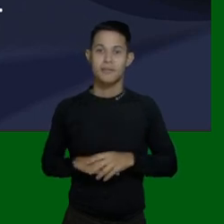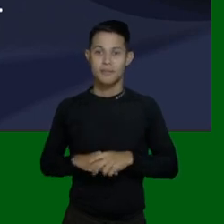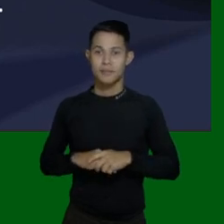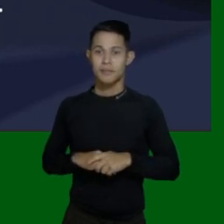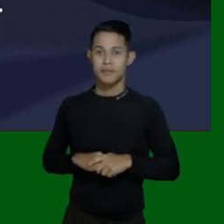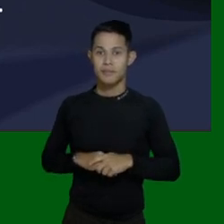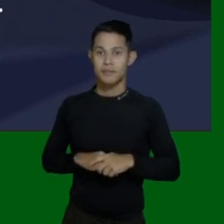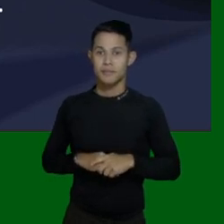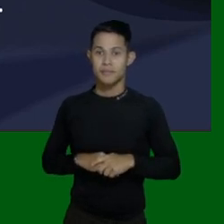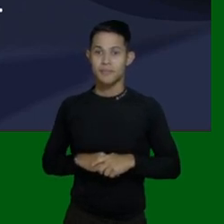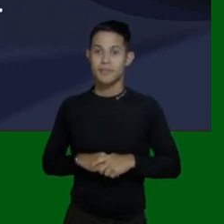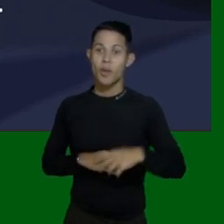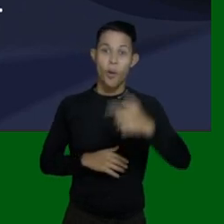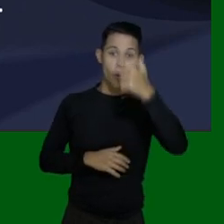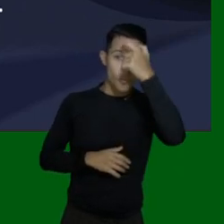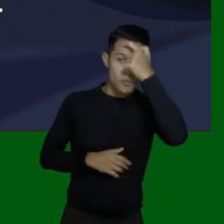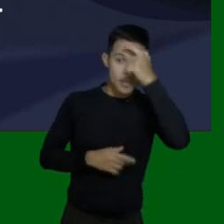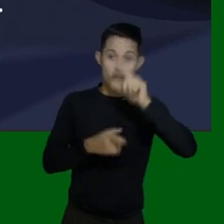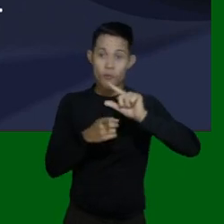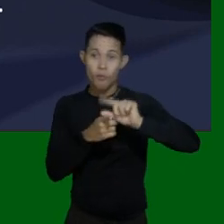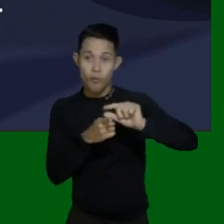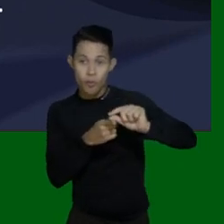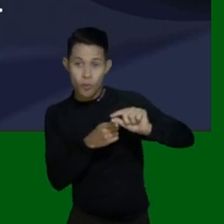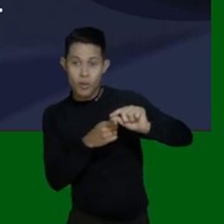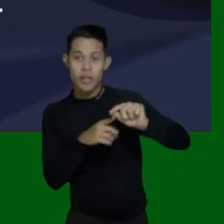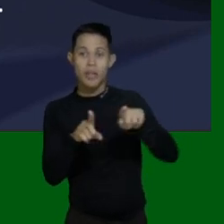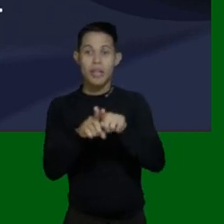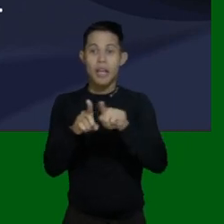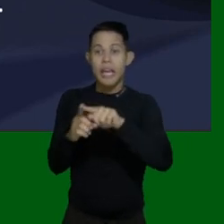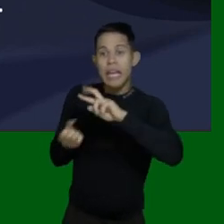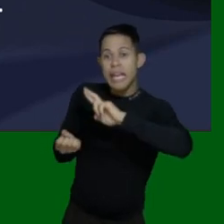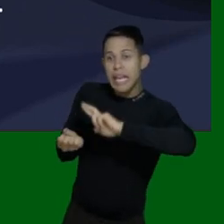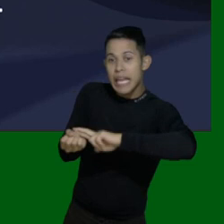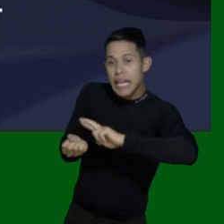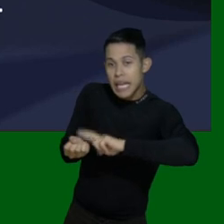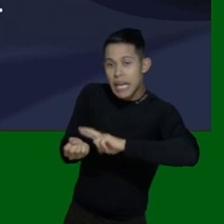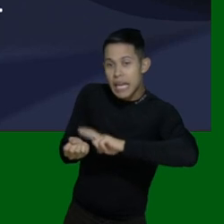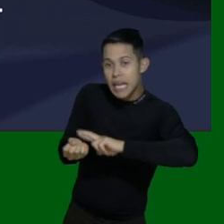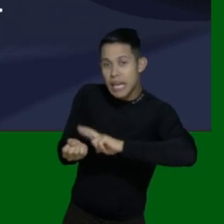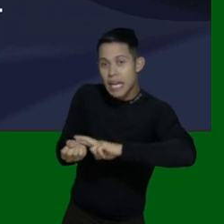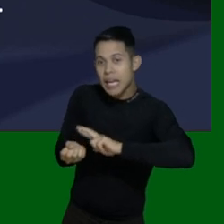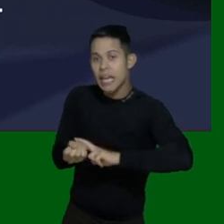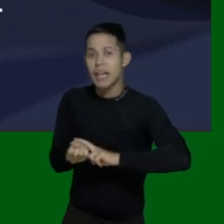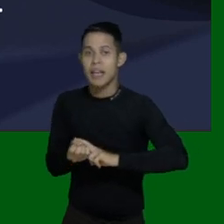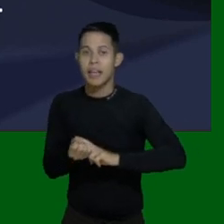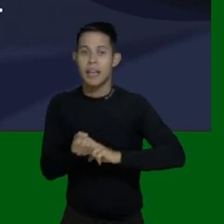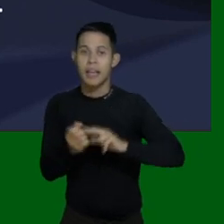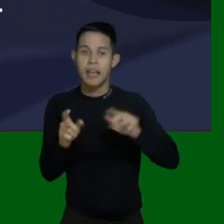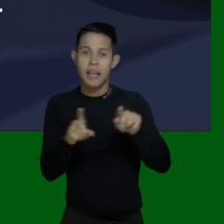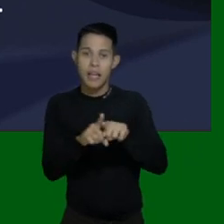consciência fonêmica rimas aliterações que eu acabei de falar ó segmentação